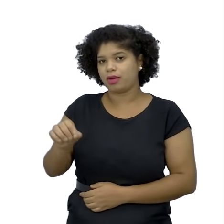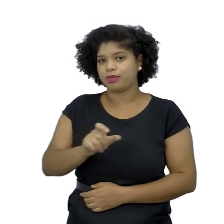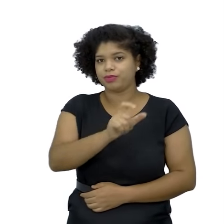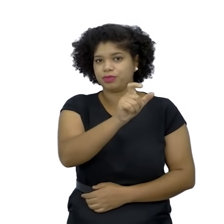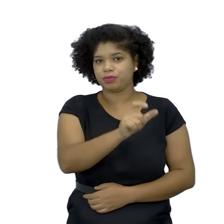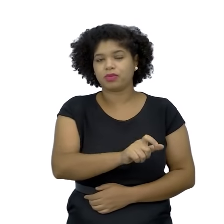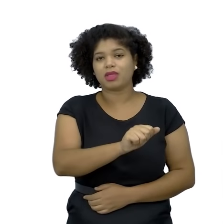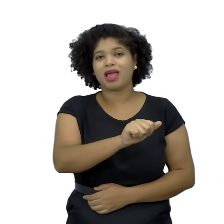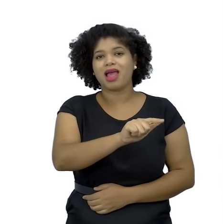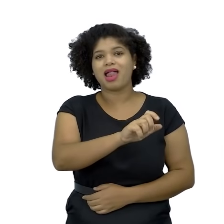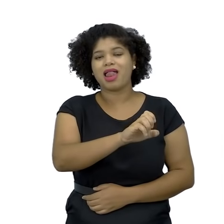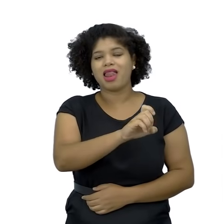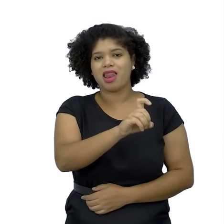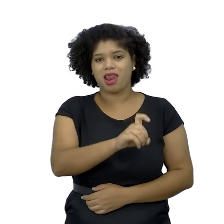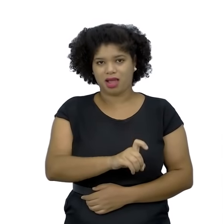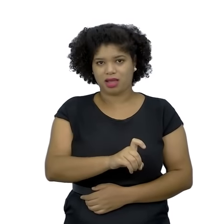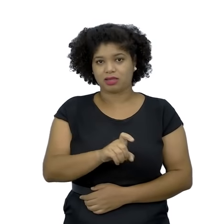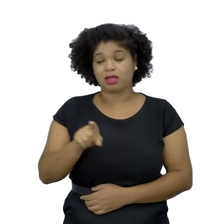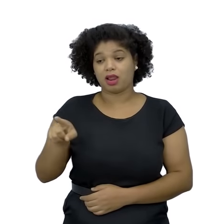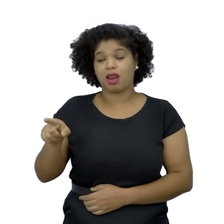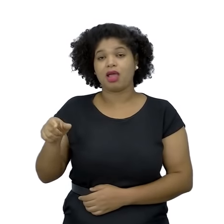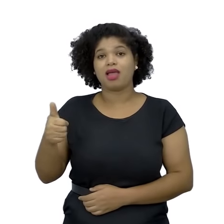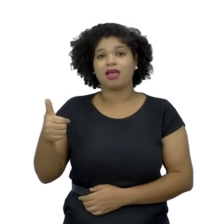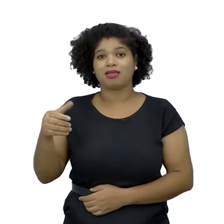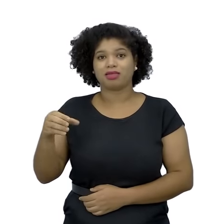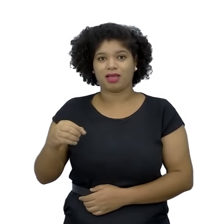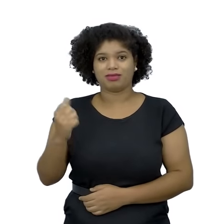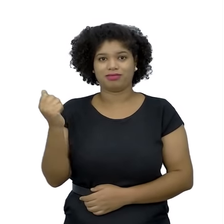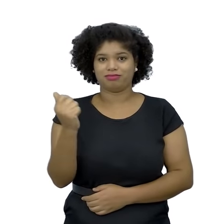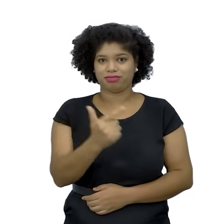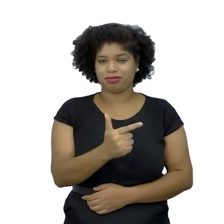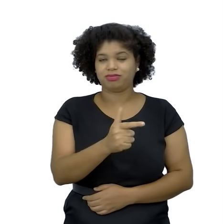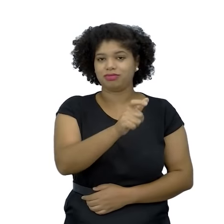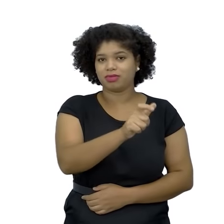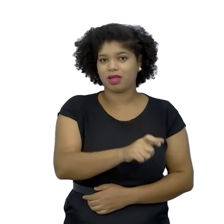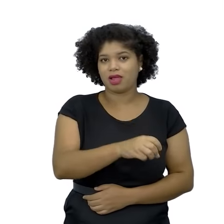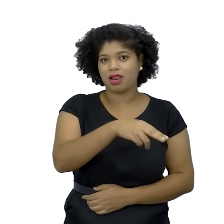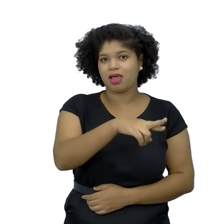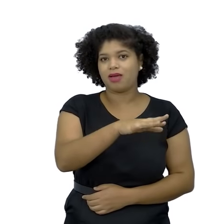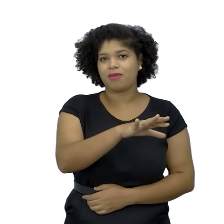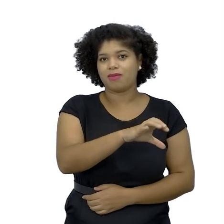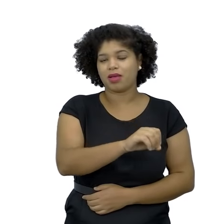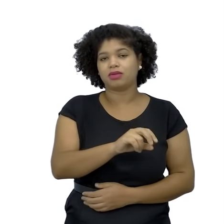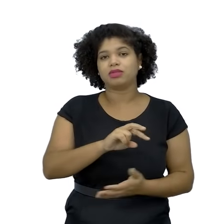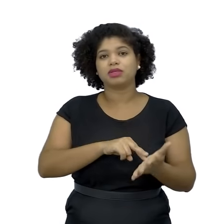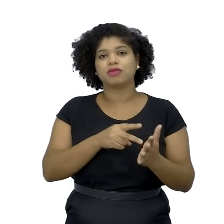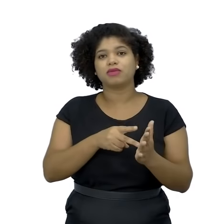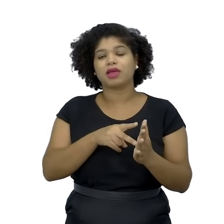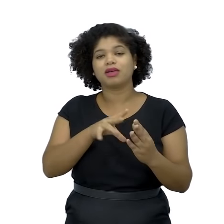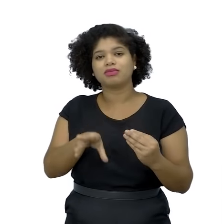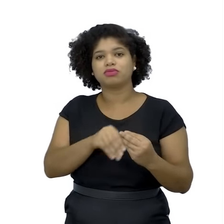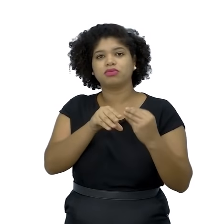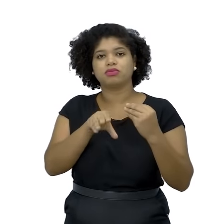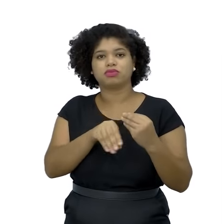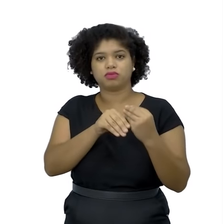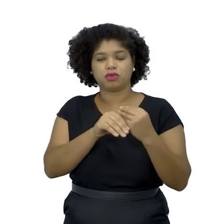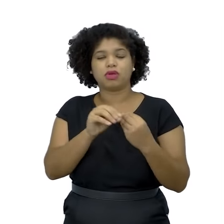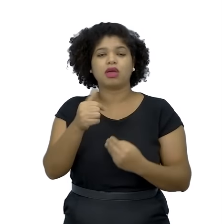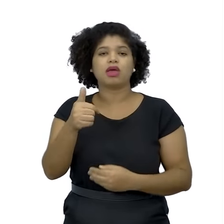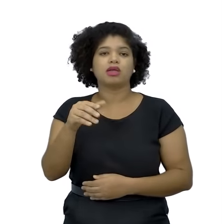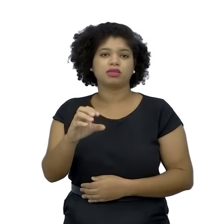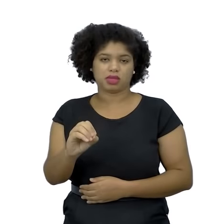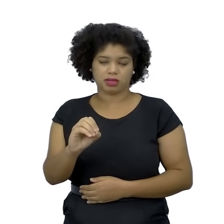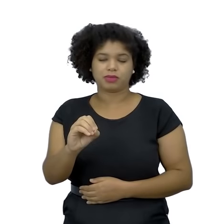10 figurinhas a mais que Mário, representando um acréscimo de 10 figurinhas na quantidade